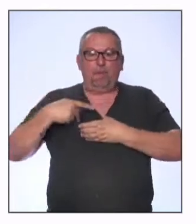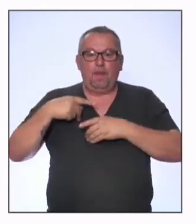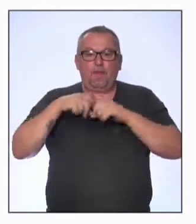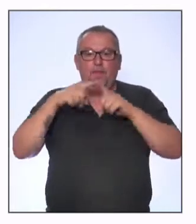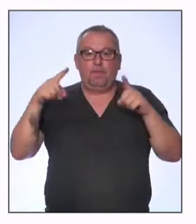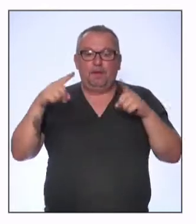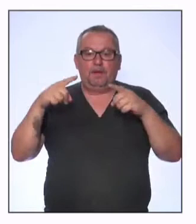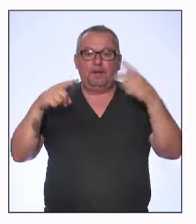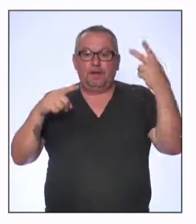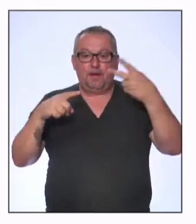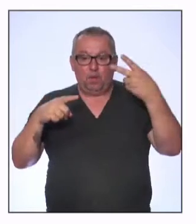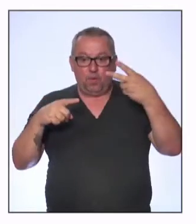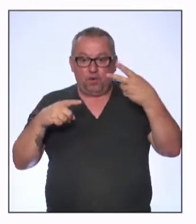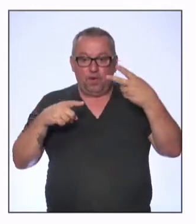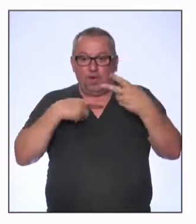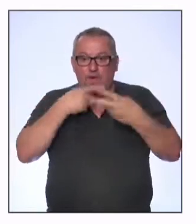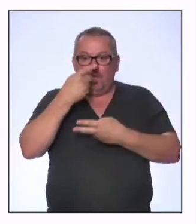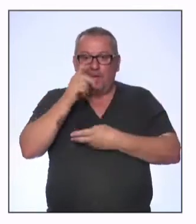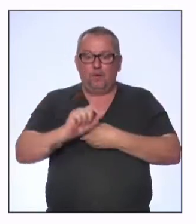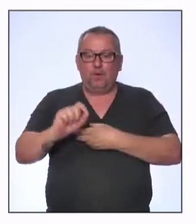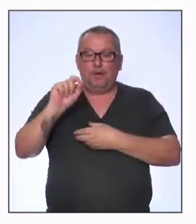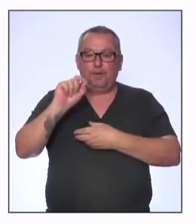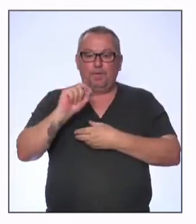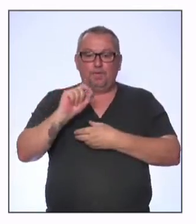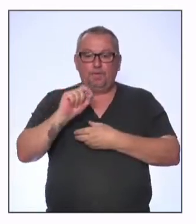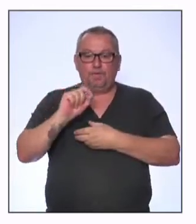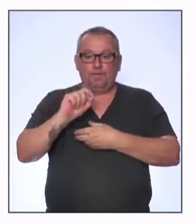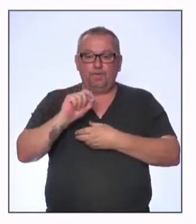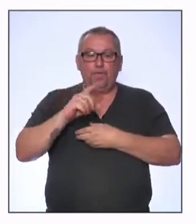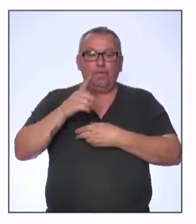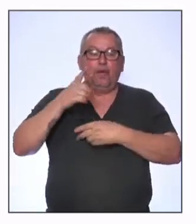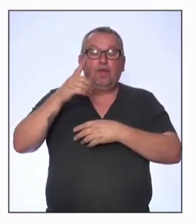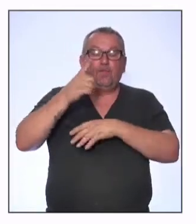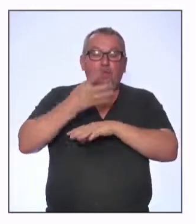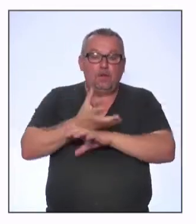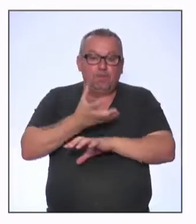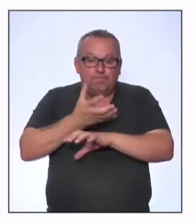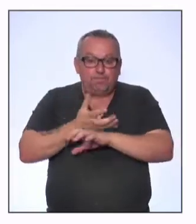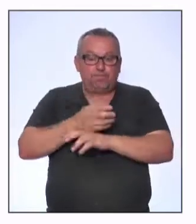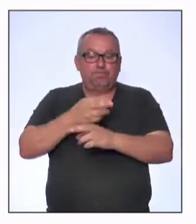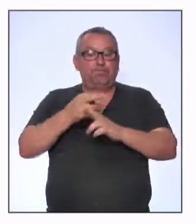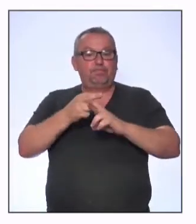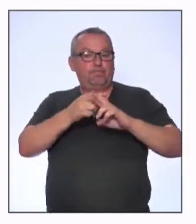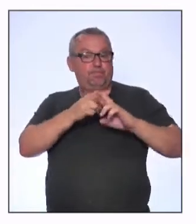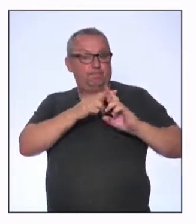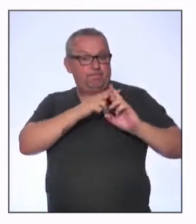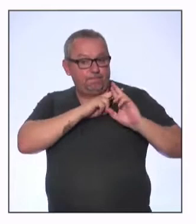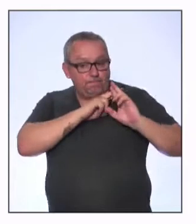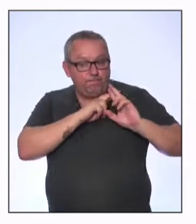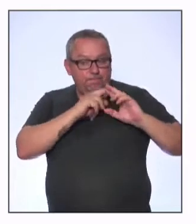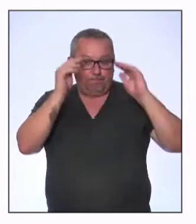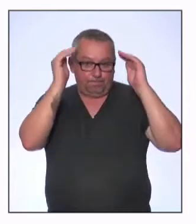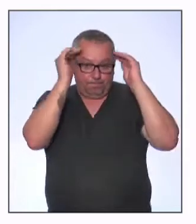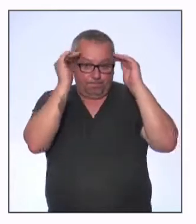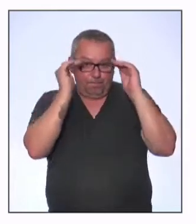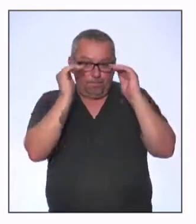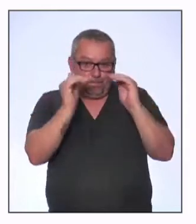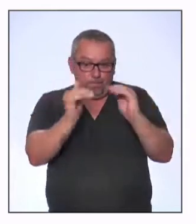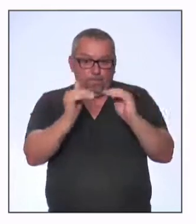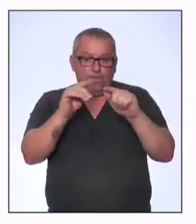a segunda lista está falando de disciplina, de responsabilidade, de respeito,